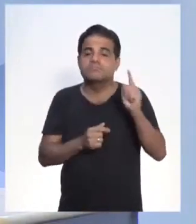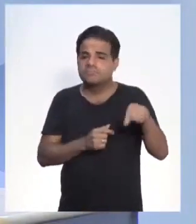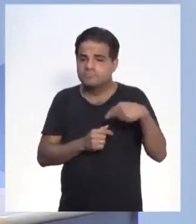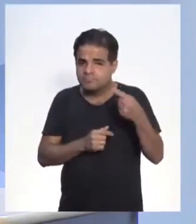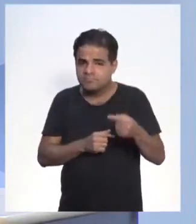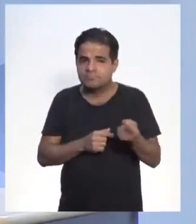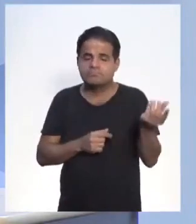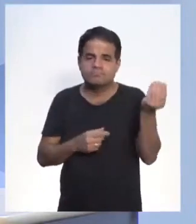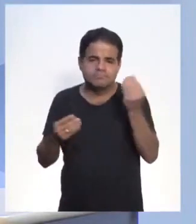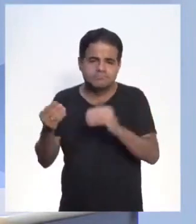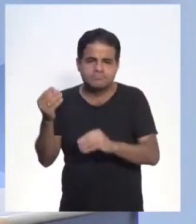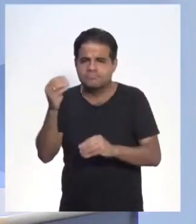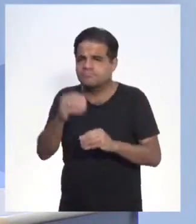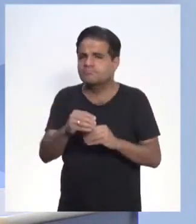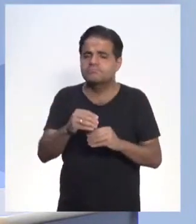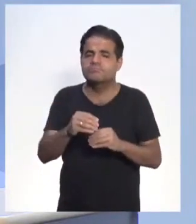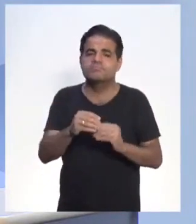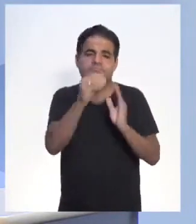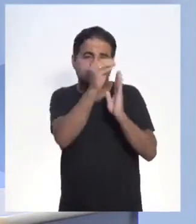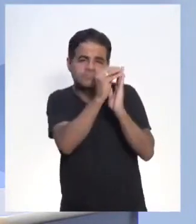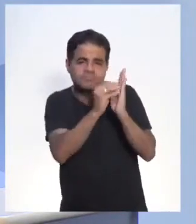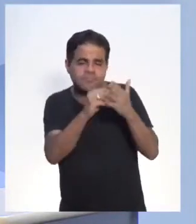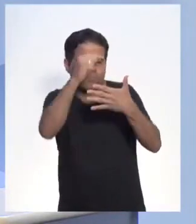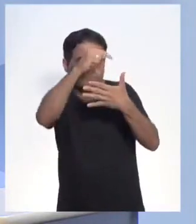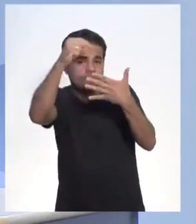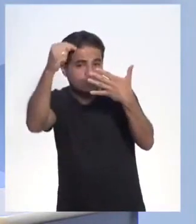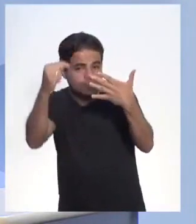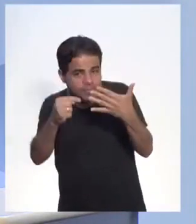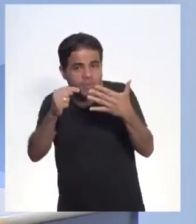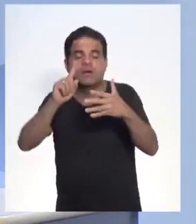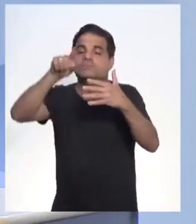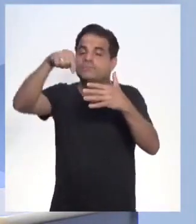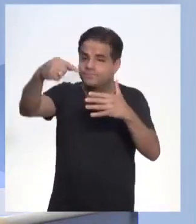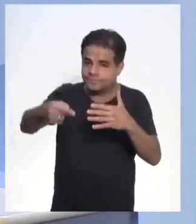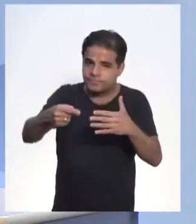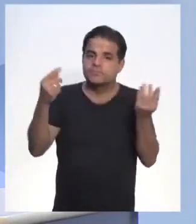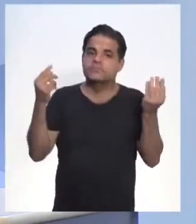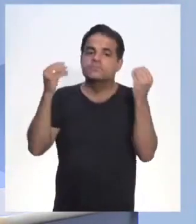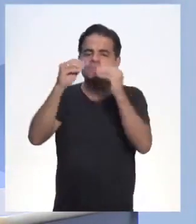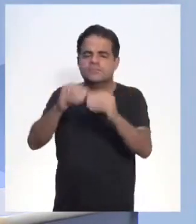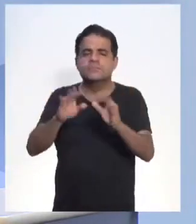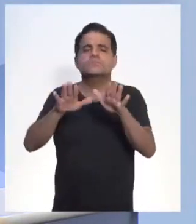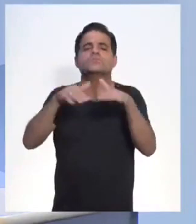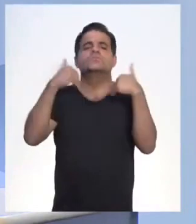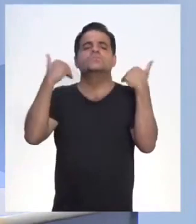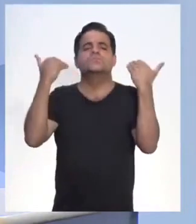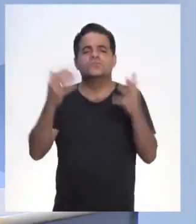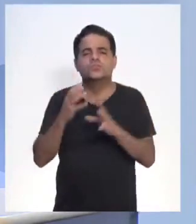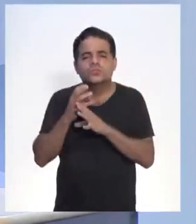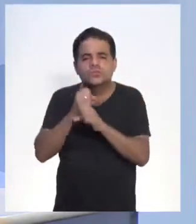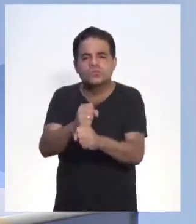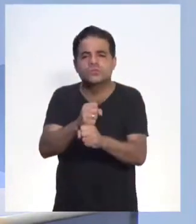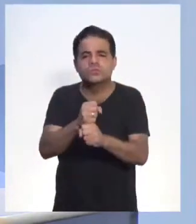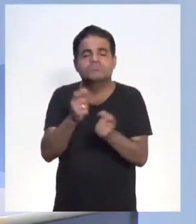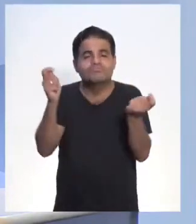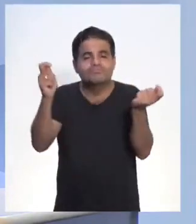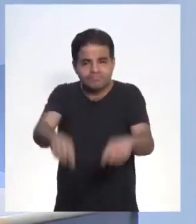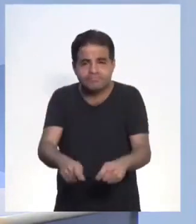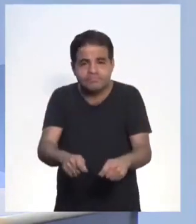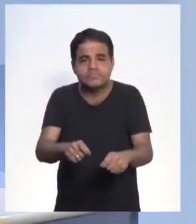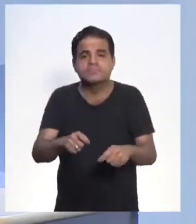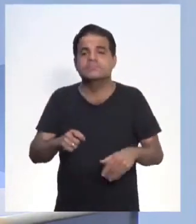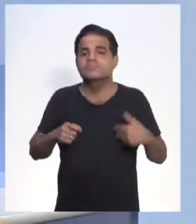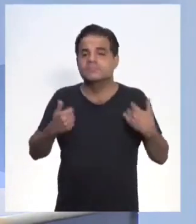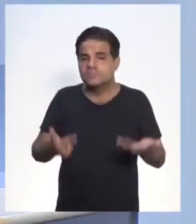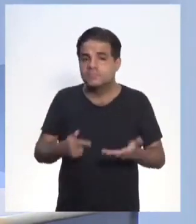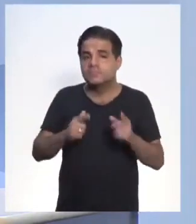aí montar esse diagrama de árvore e ainda colocar qual é o total de